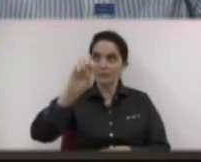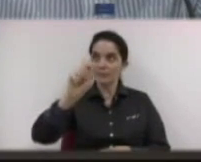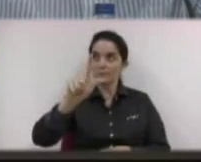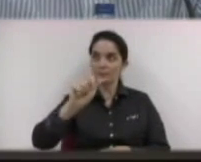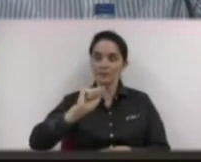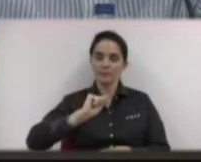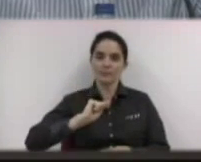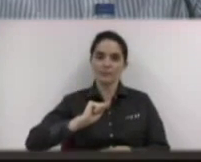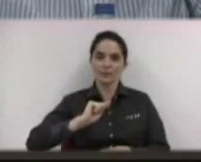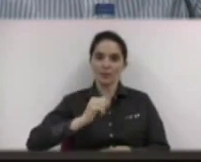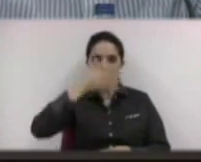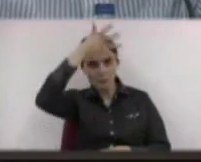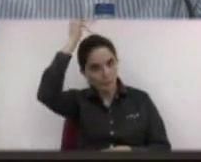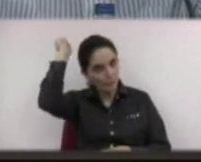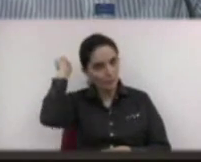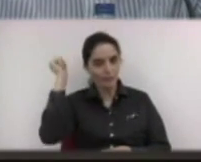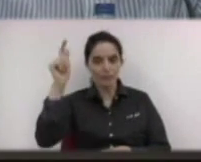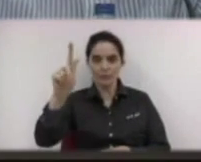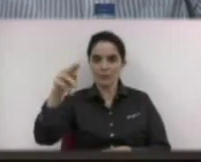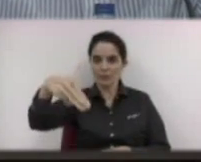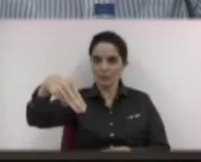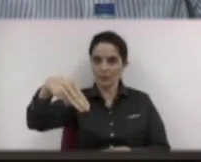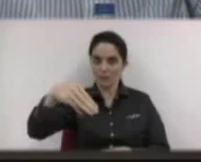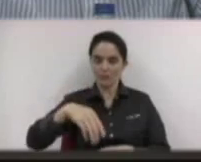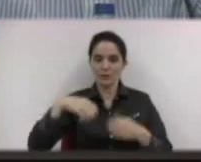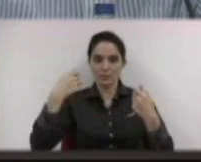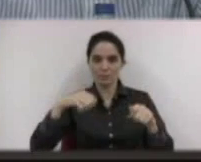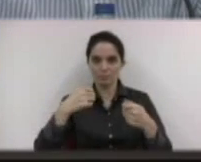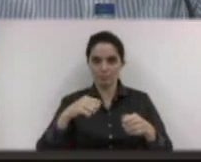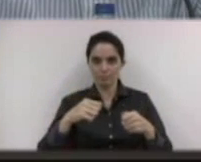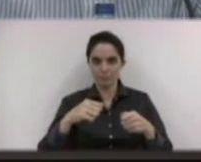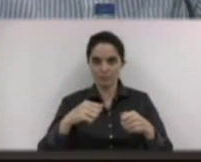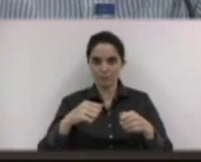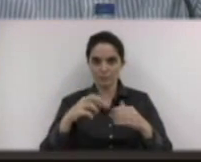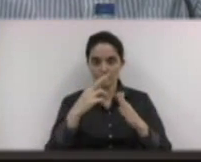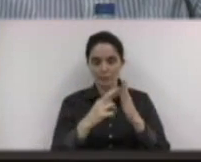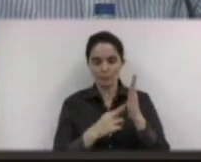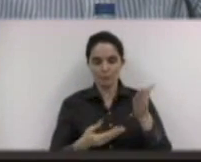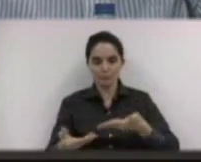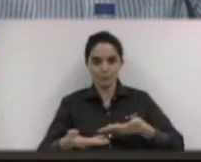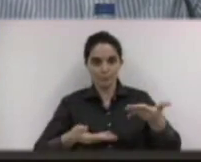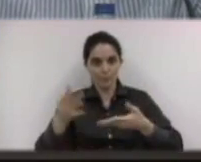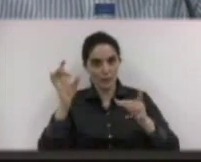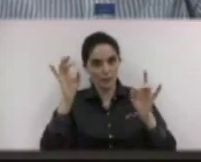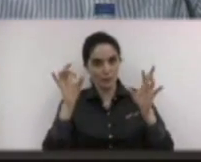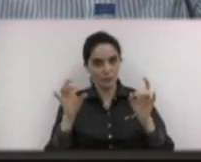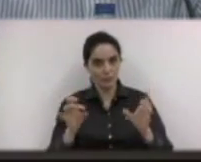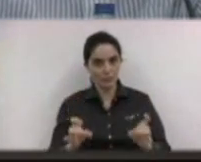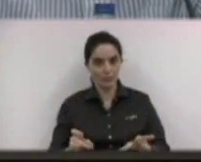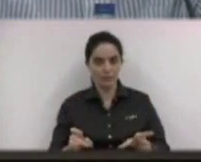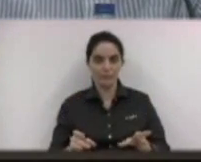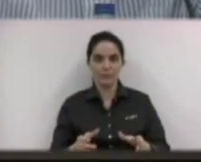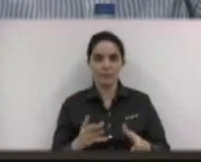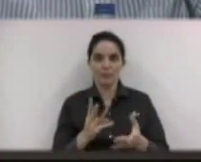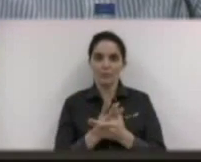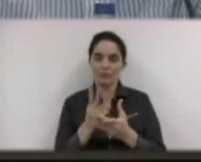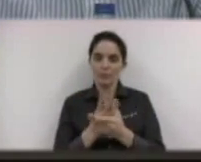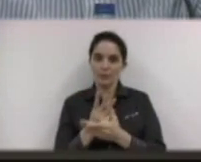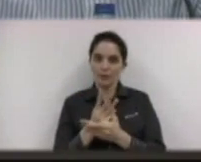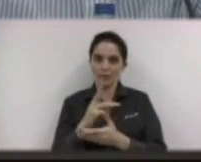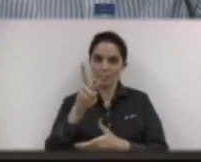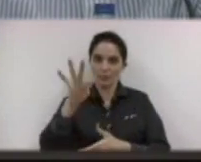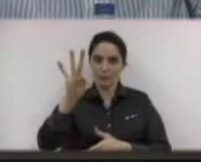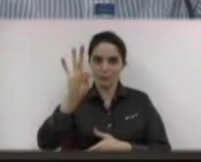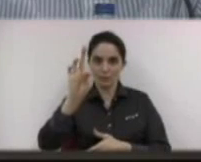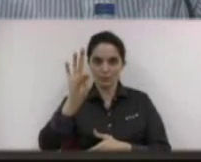Policial Militar Bombeiro e Guarda Civil. Necessita de regime especial de tramitação. Plenário, vereador Vitório Bortolan, aos